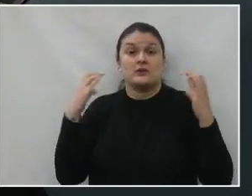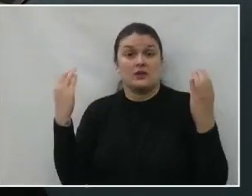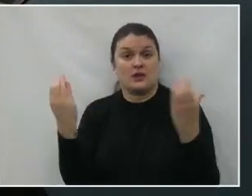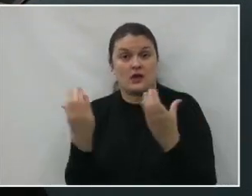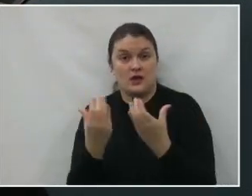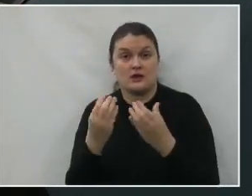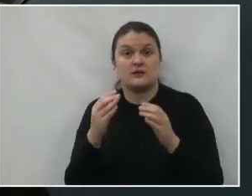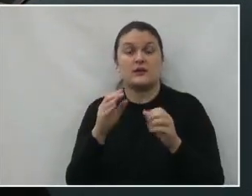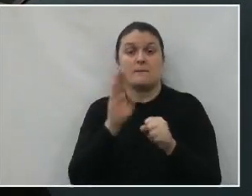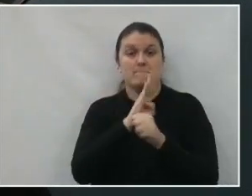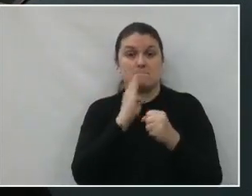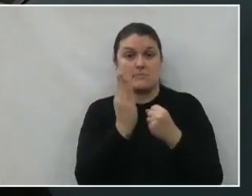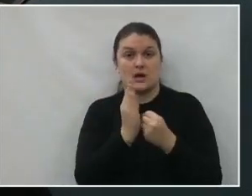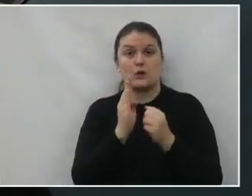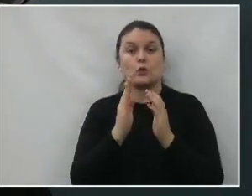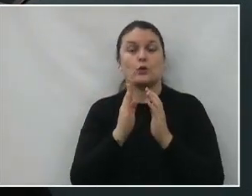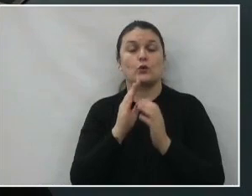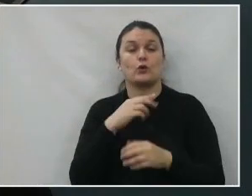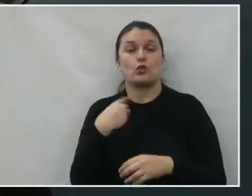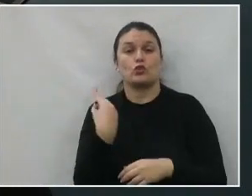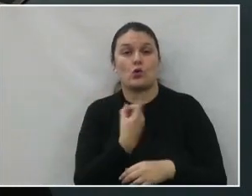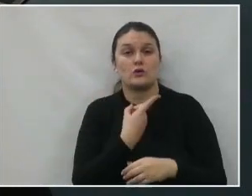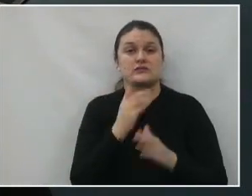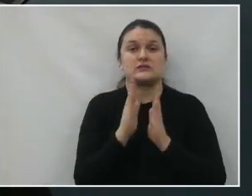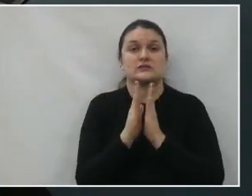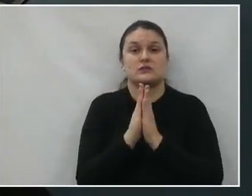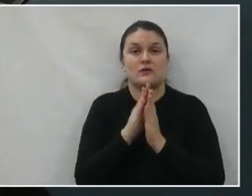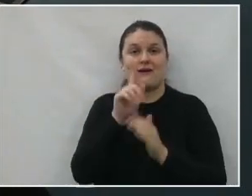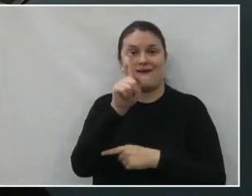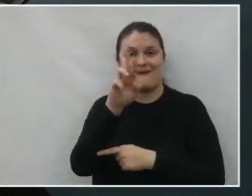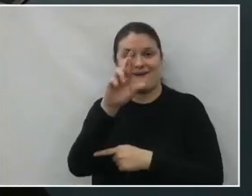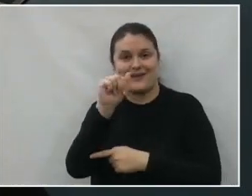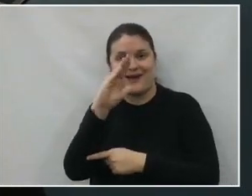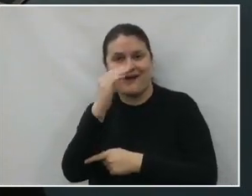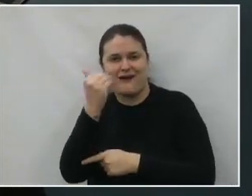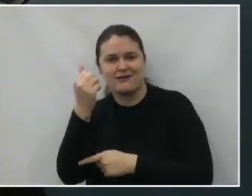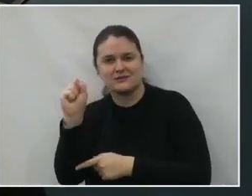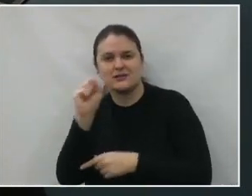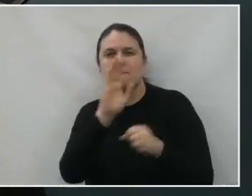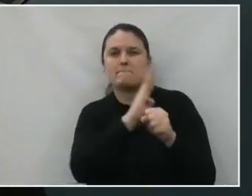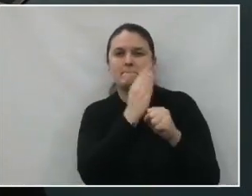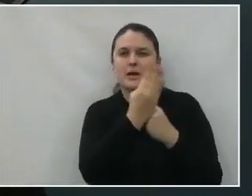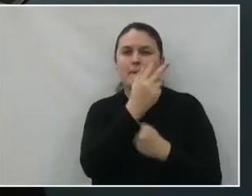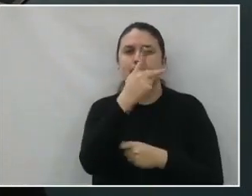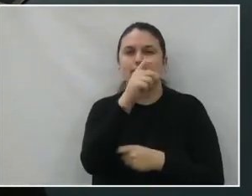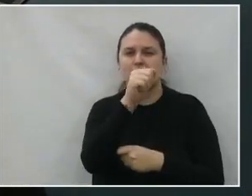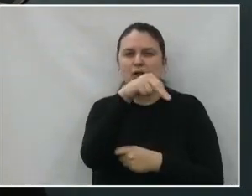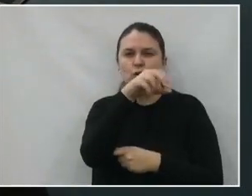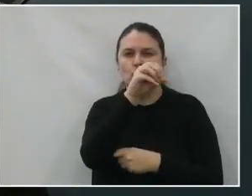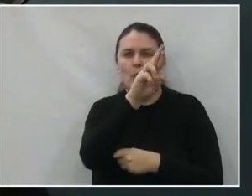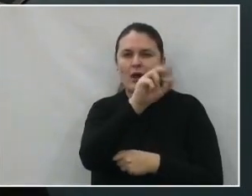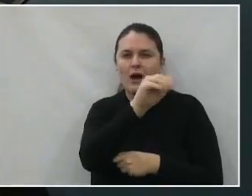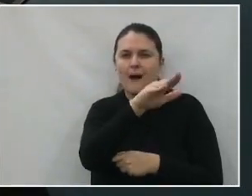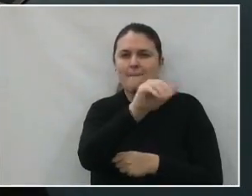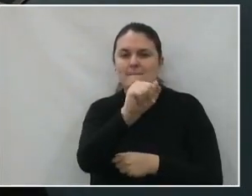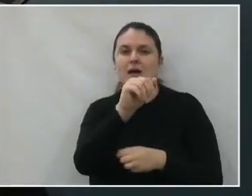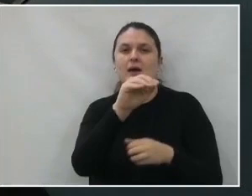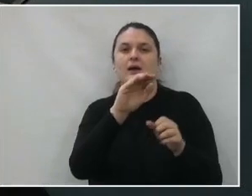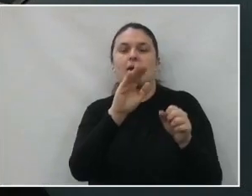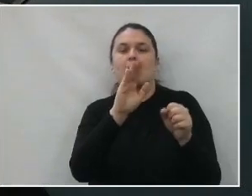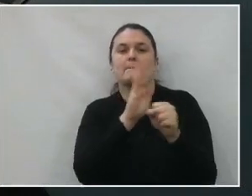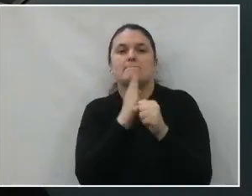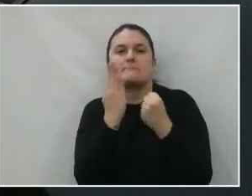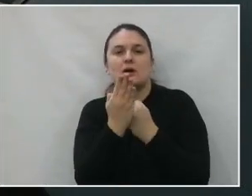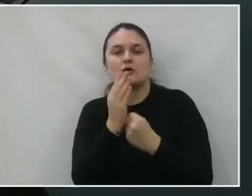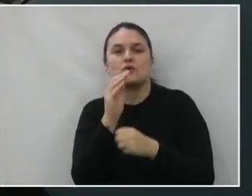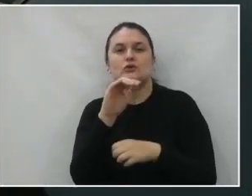Graças, bem como a Associação do Panorama, do bairro São Brás, de todos os bairros, Jardim Angélica, todos são